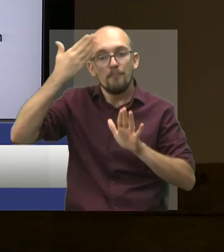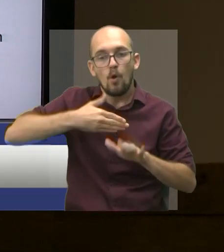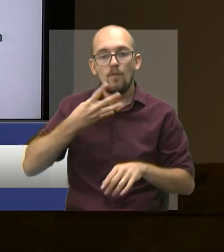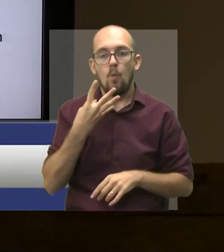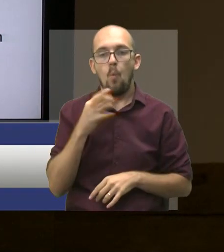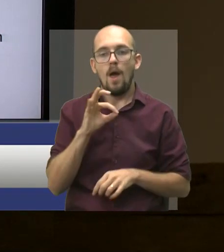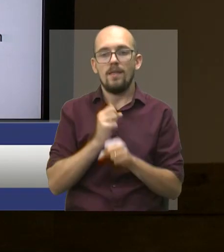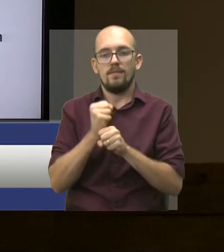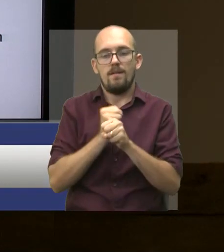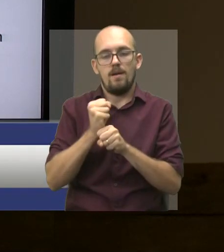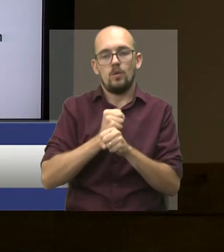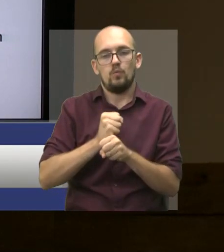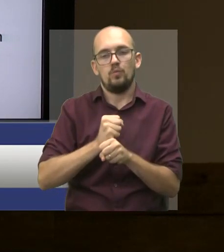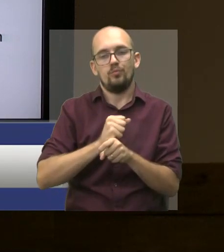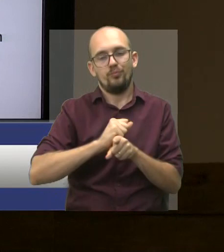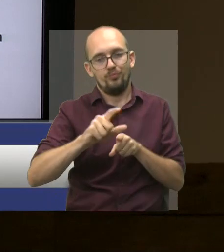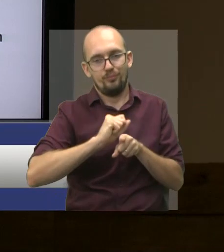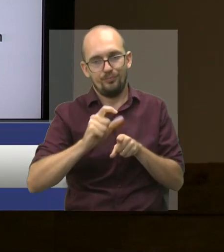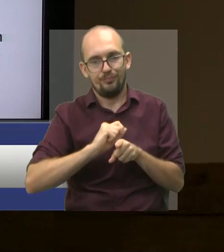contribuição.